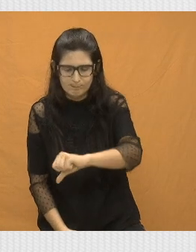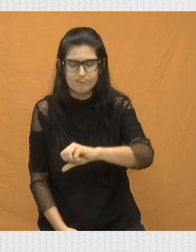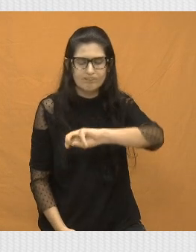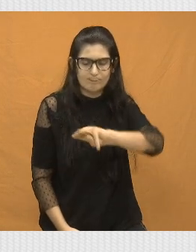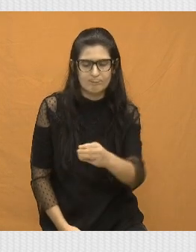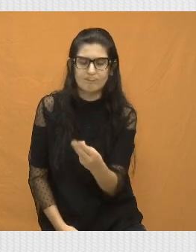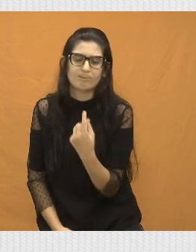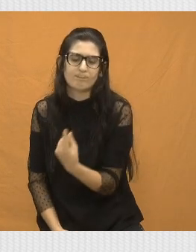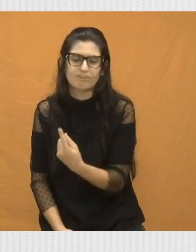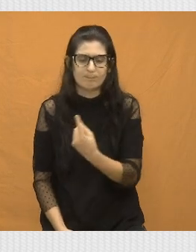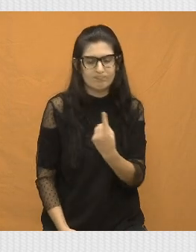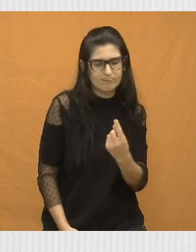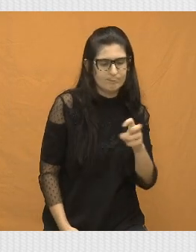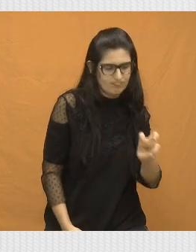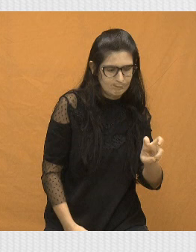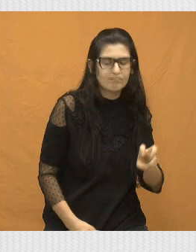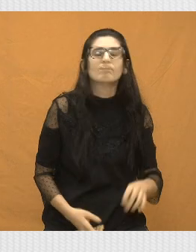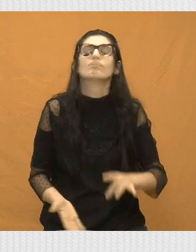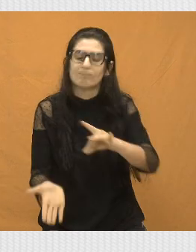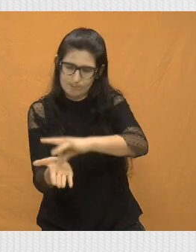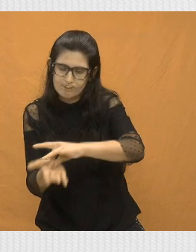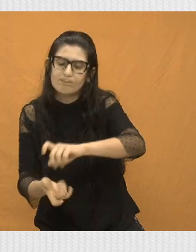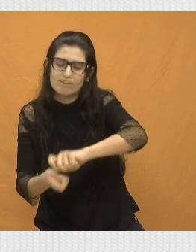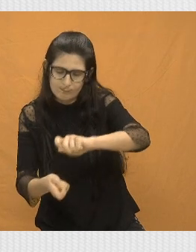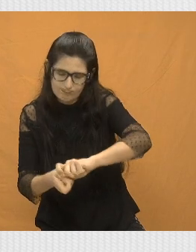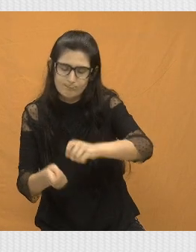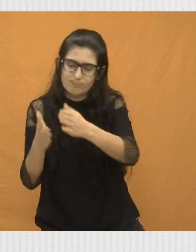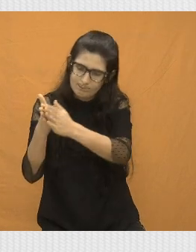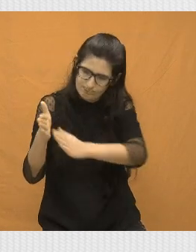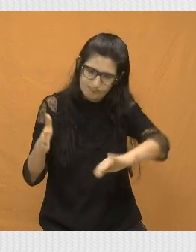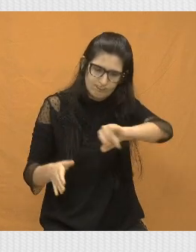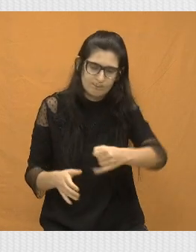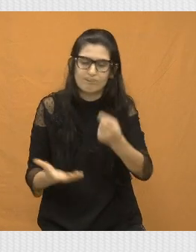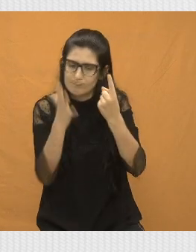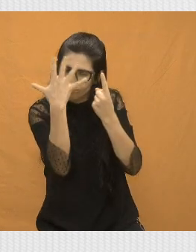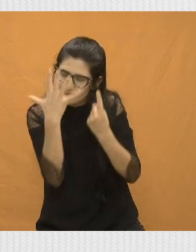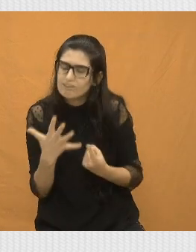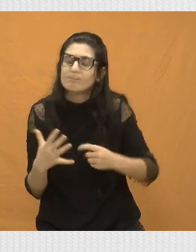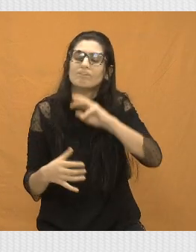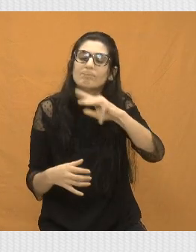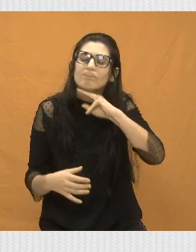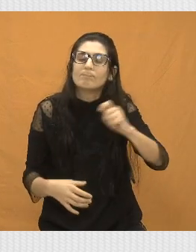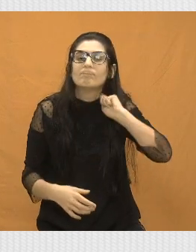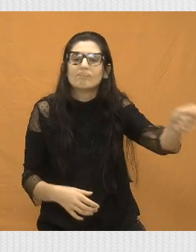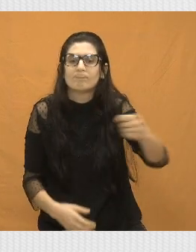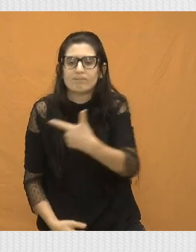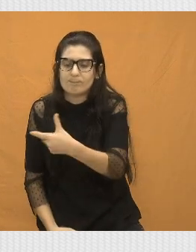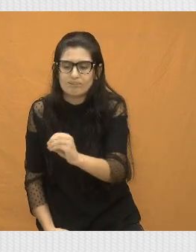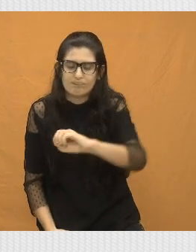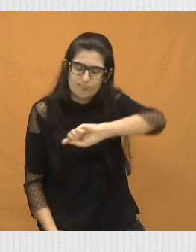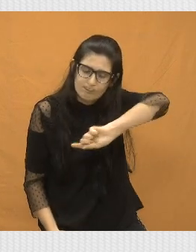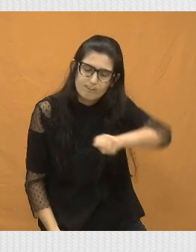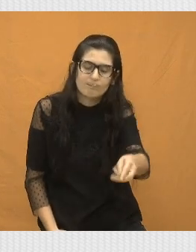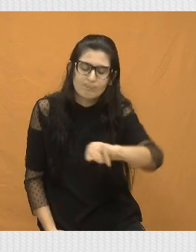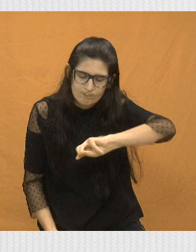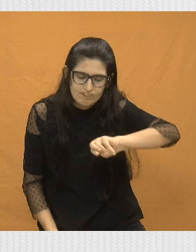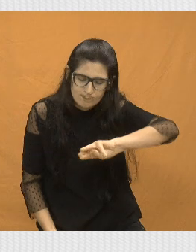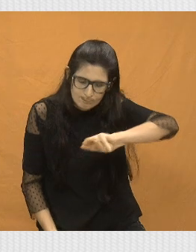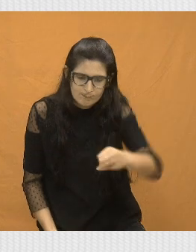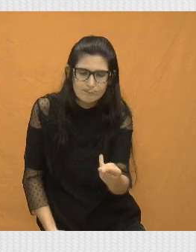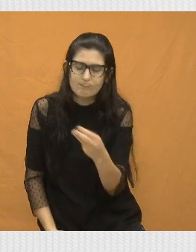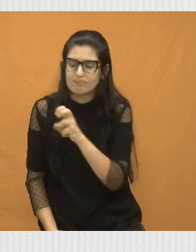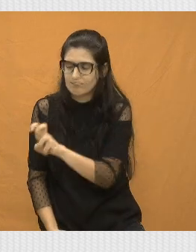115 e realizado no primeiro quadrimestre 20 milhões 505, chegando na